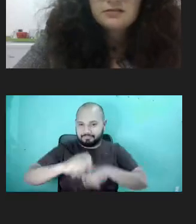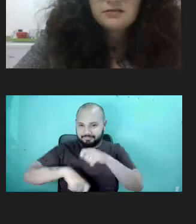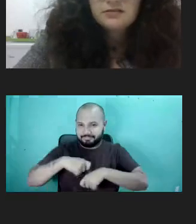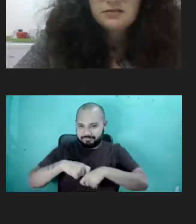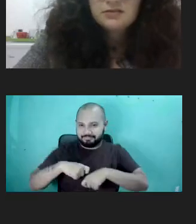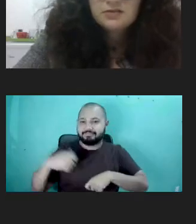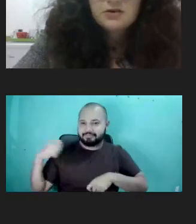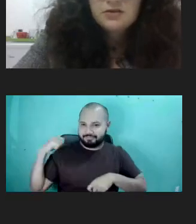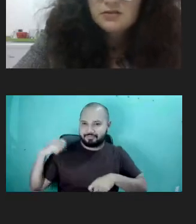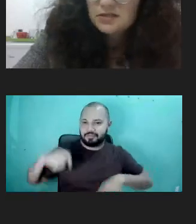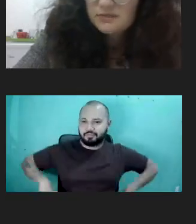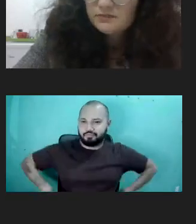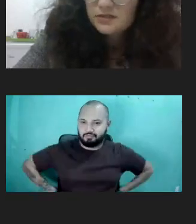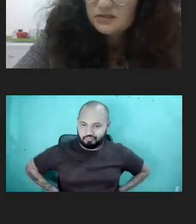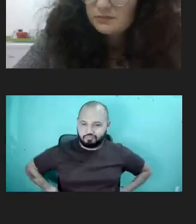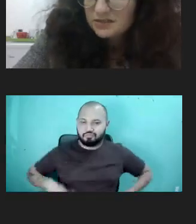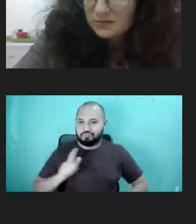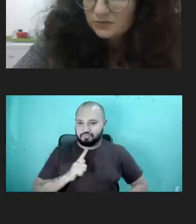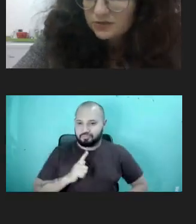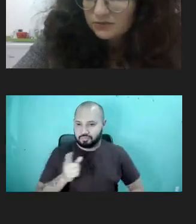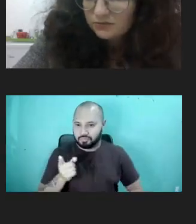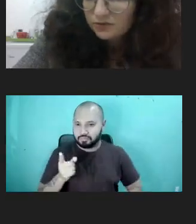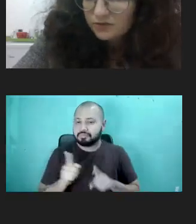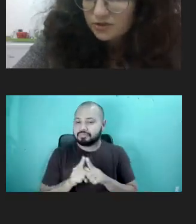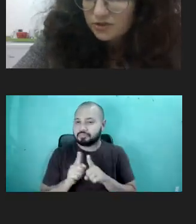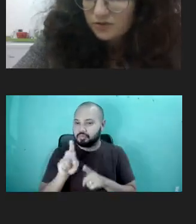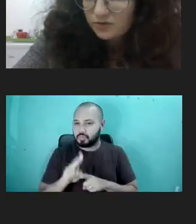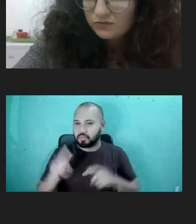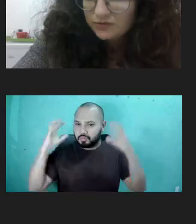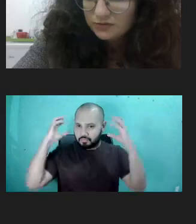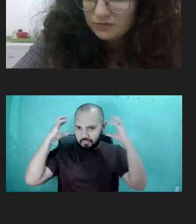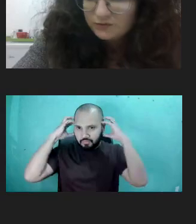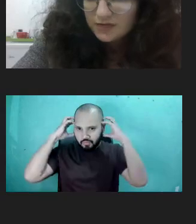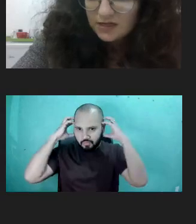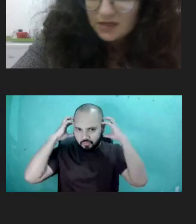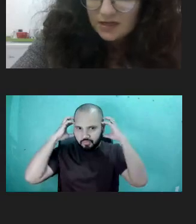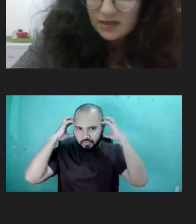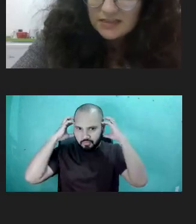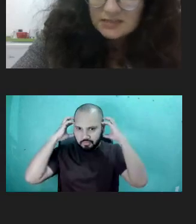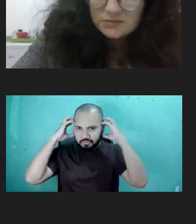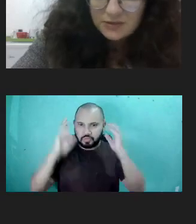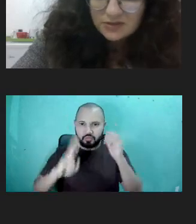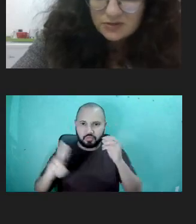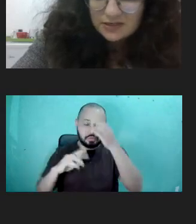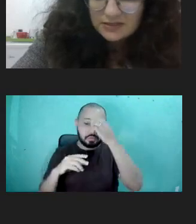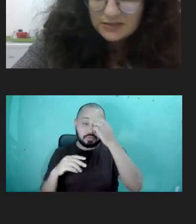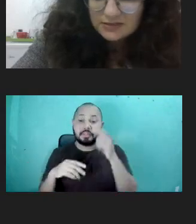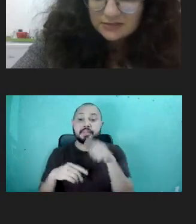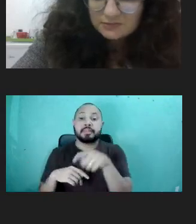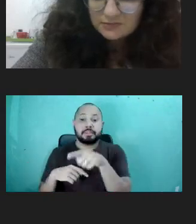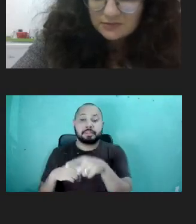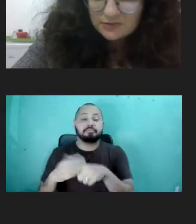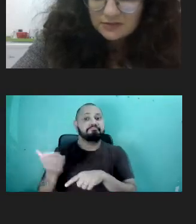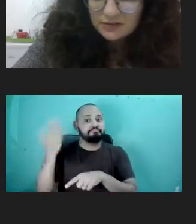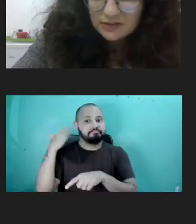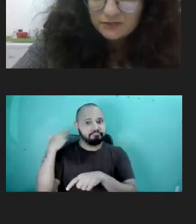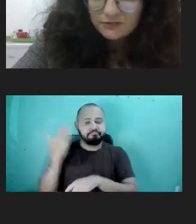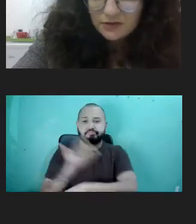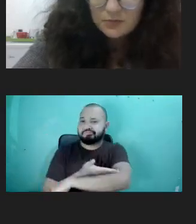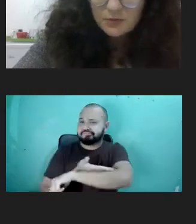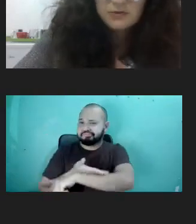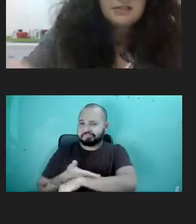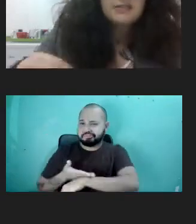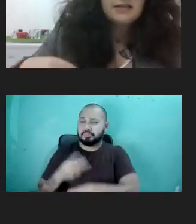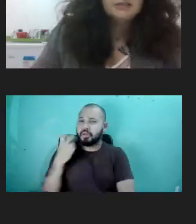atrás das costas, né? E também estão usando fone de ouvido. Essa era uma prática oralista que foi